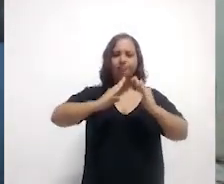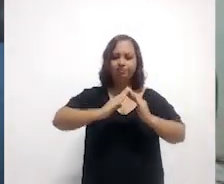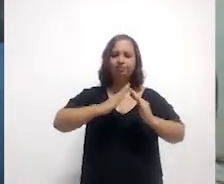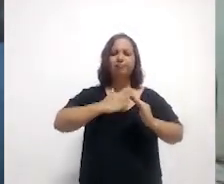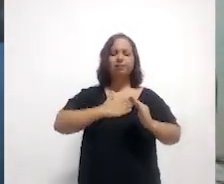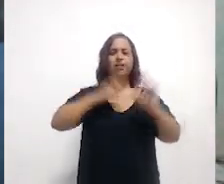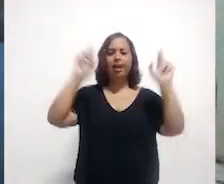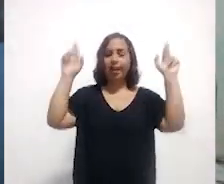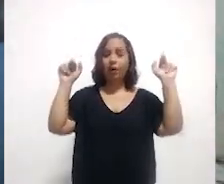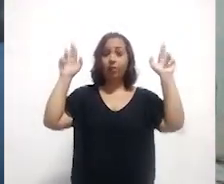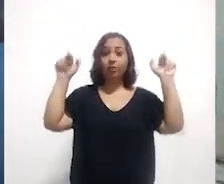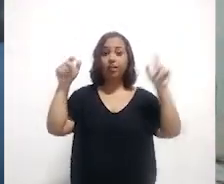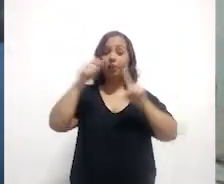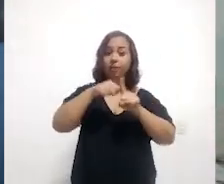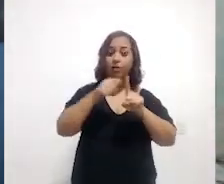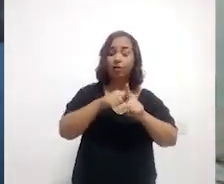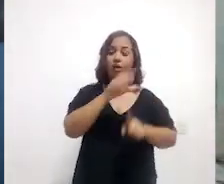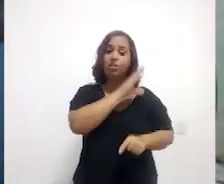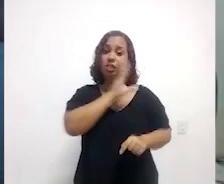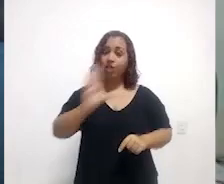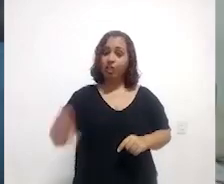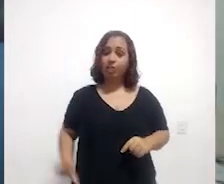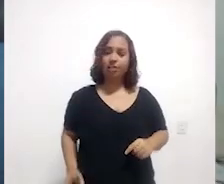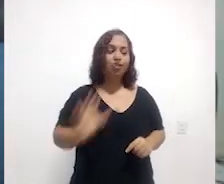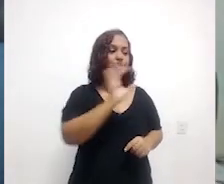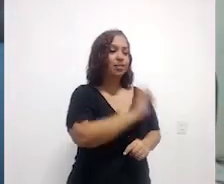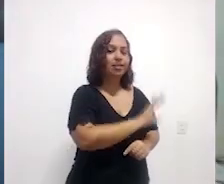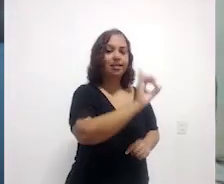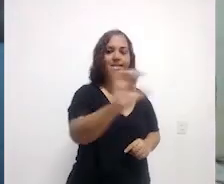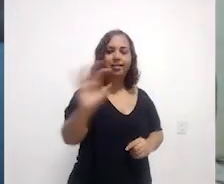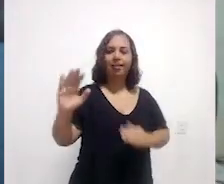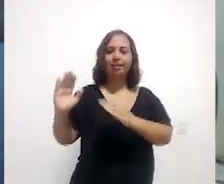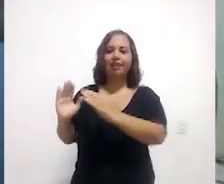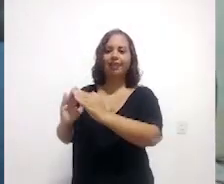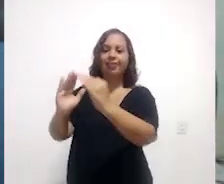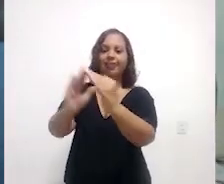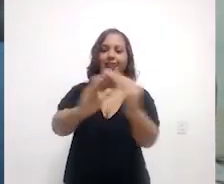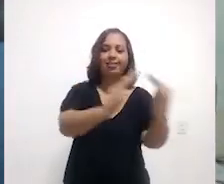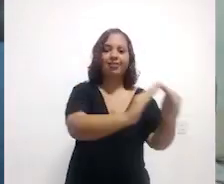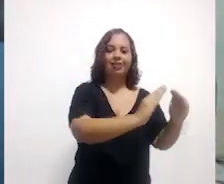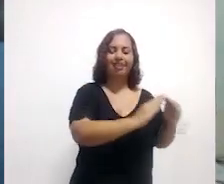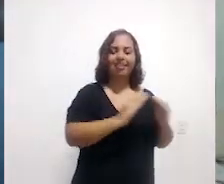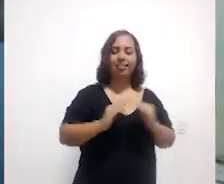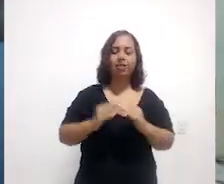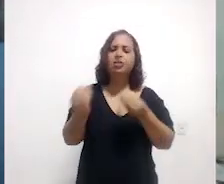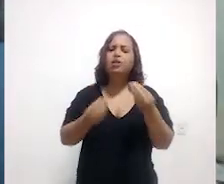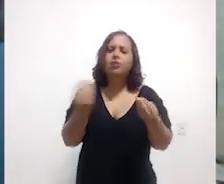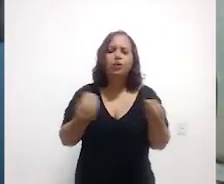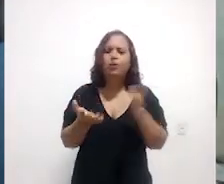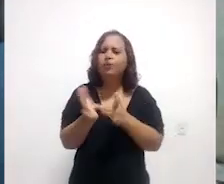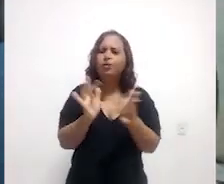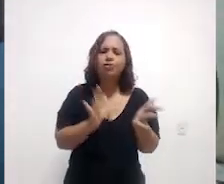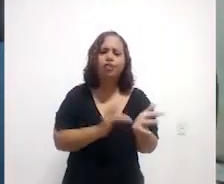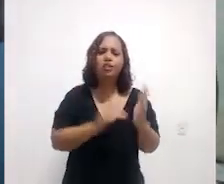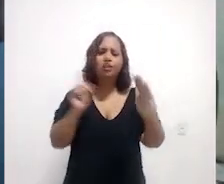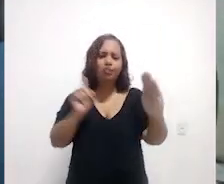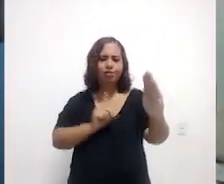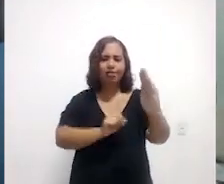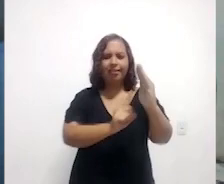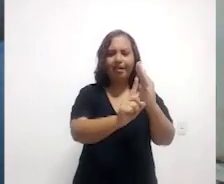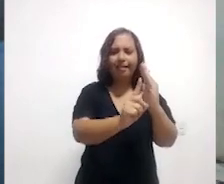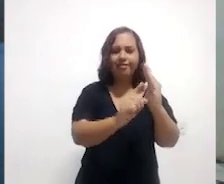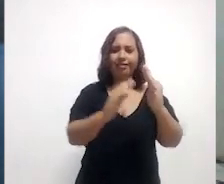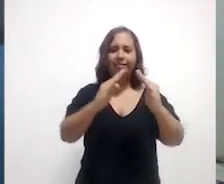Cristo em cada lar. E como Jesus vai habitar em nossa casa, não é? Como Jesus vai fazer parte do nosso dia a